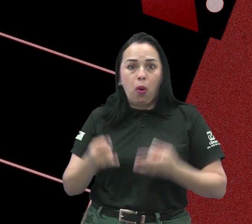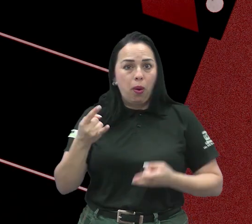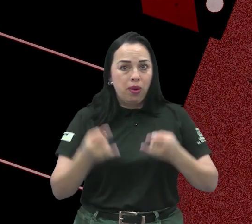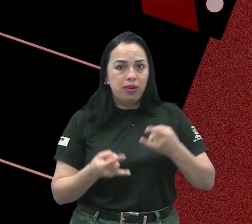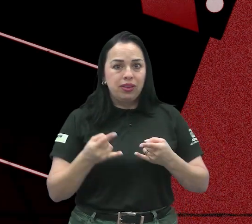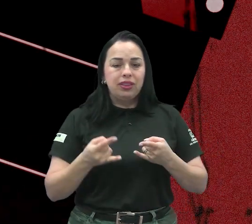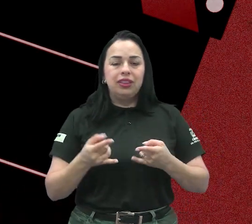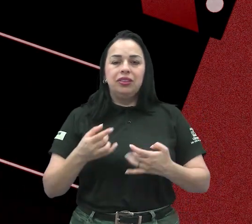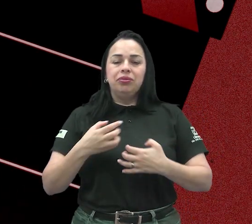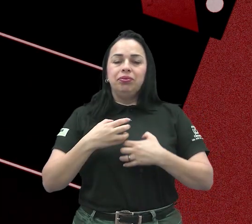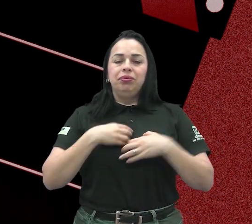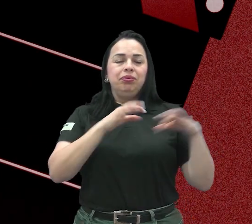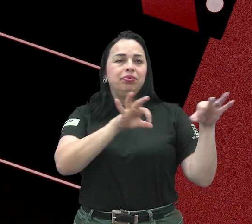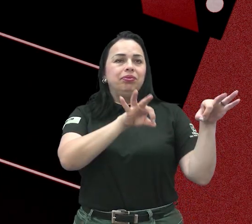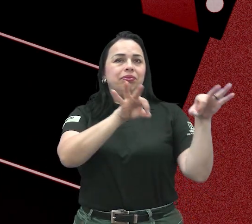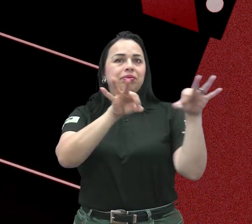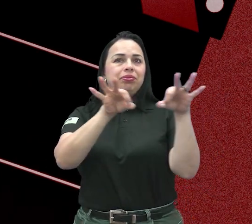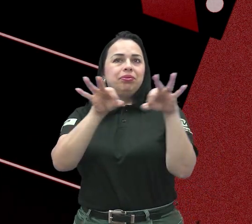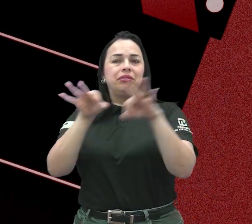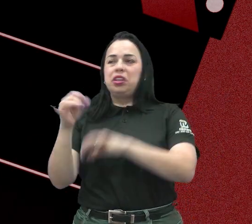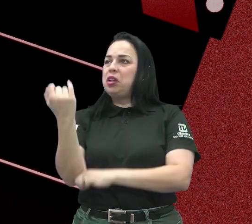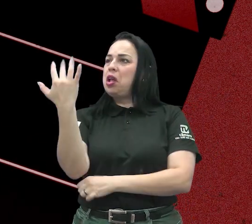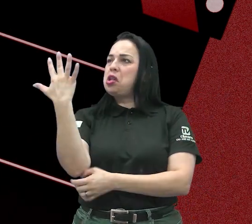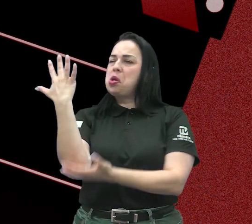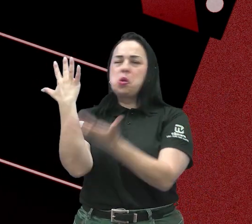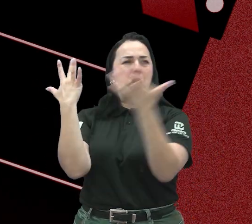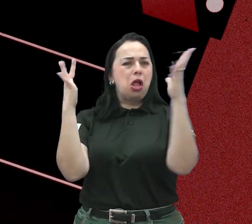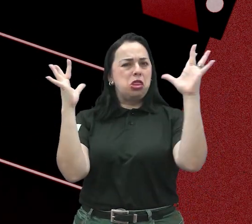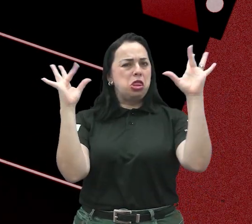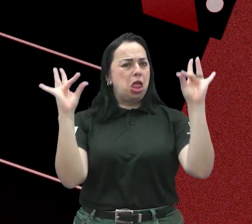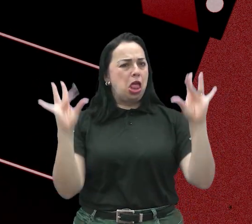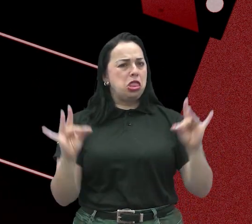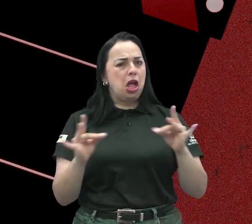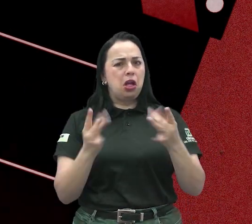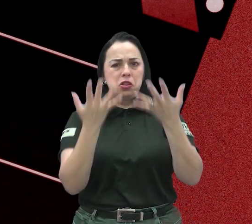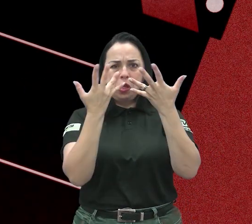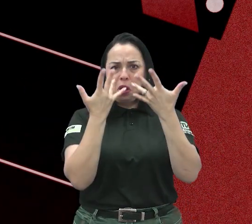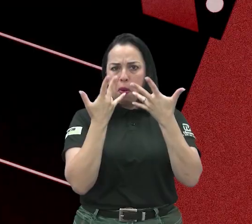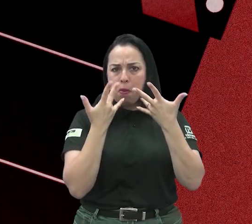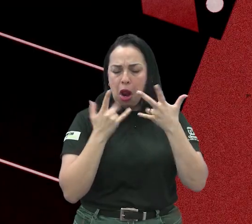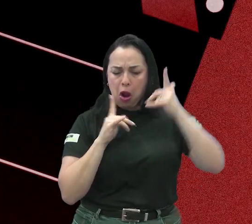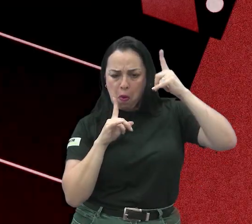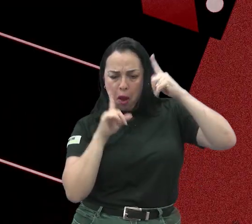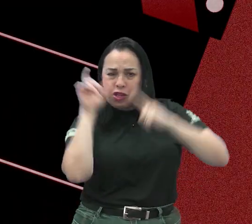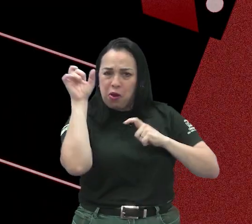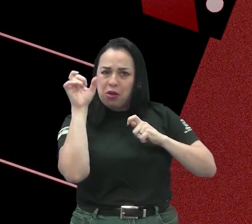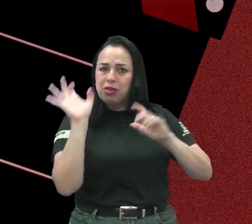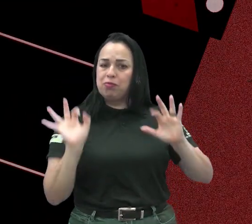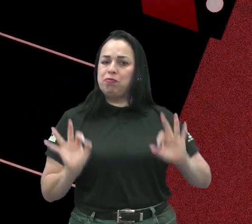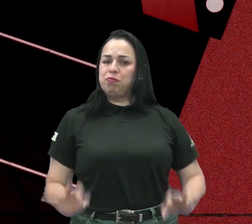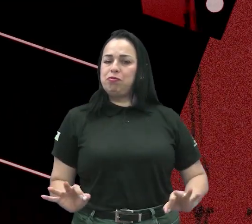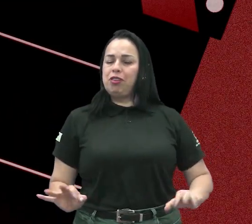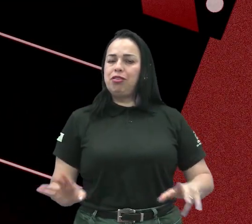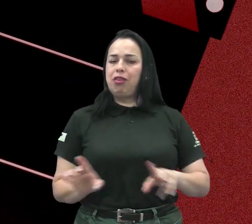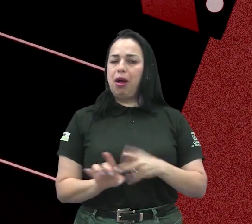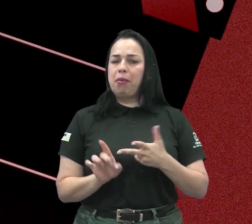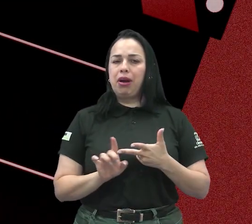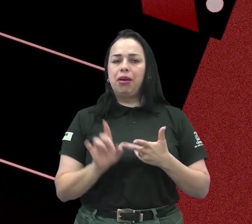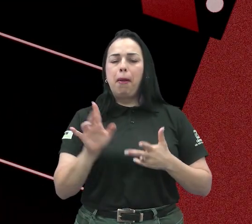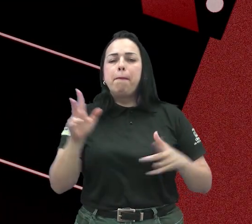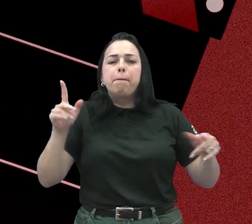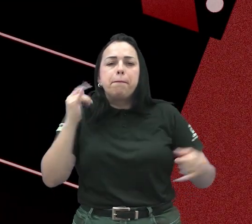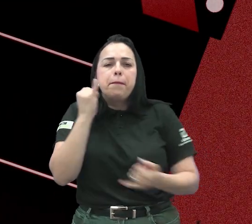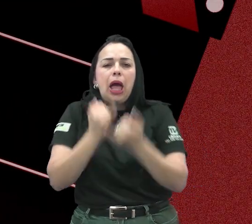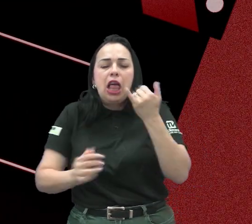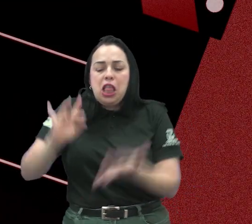é de tirar o fôlego. Florestas ricas em detalhes, animais expressivos e uma fotografia que mistura realismo com